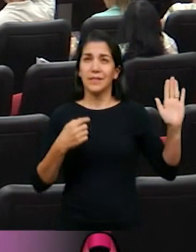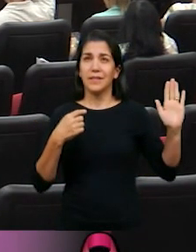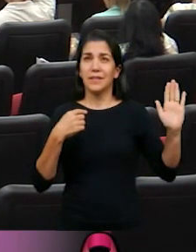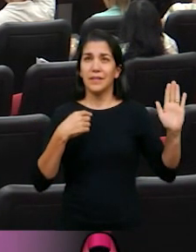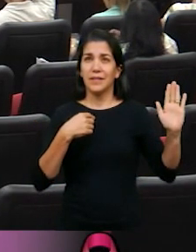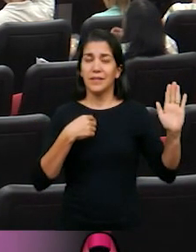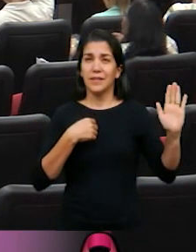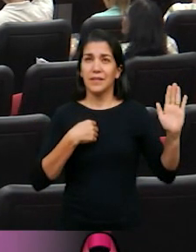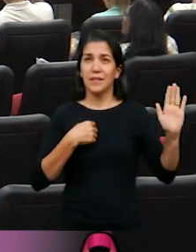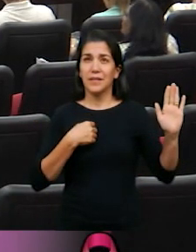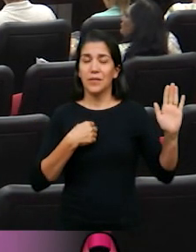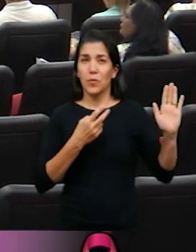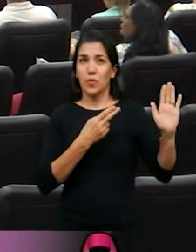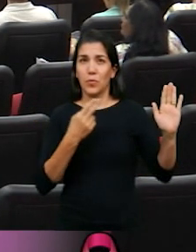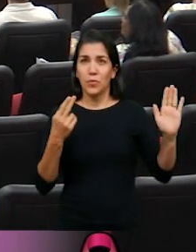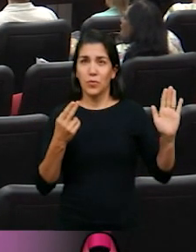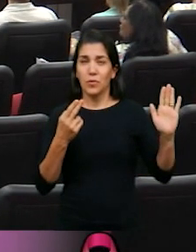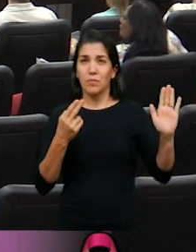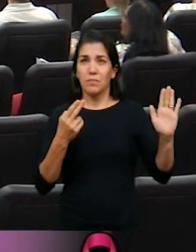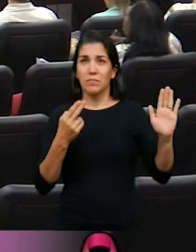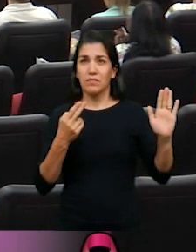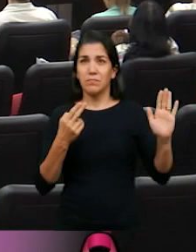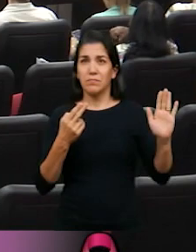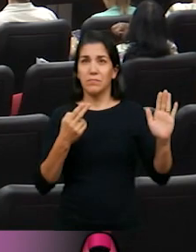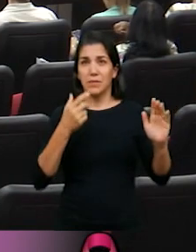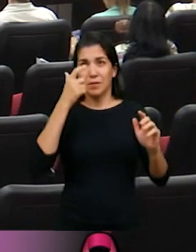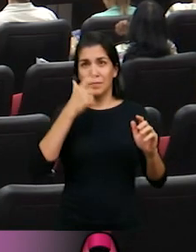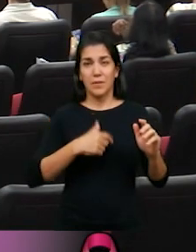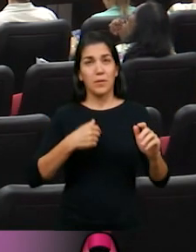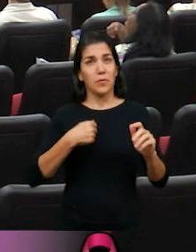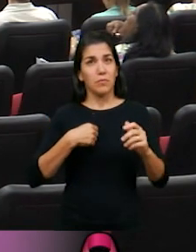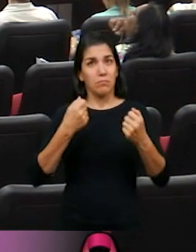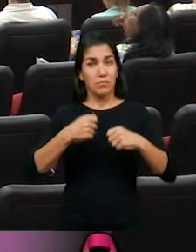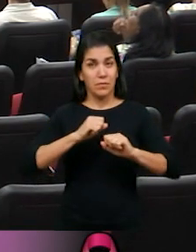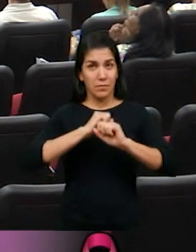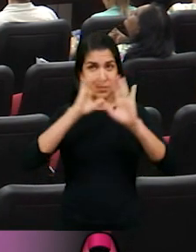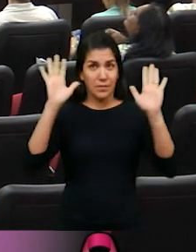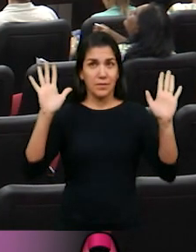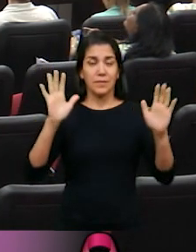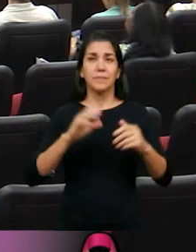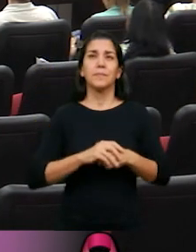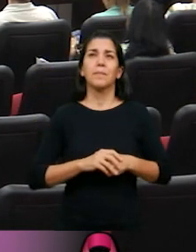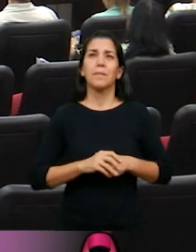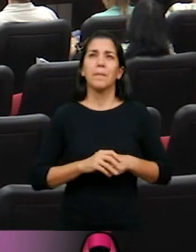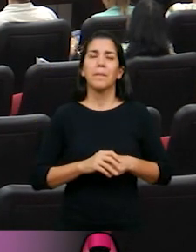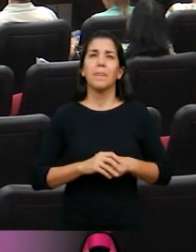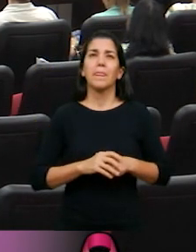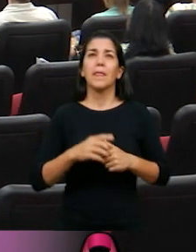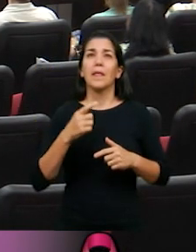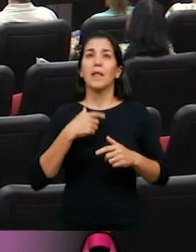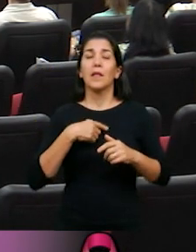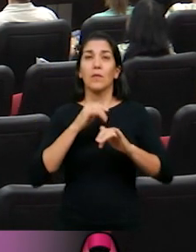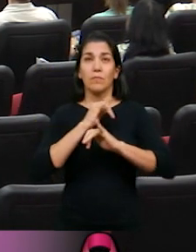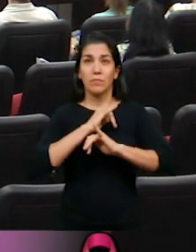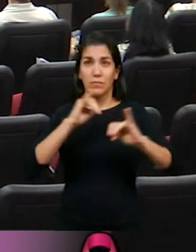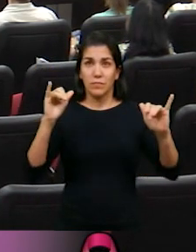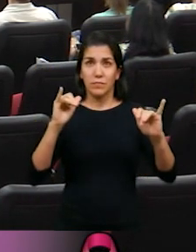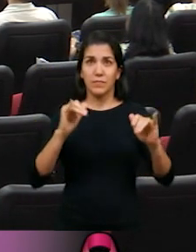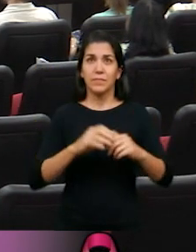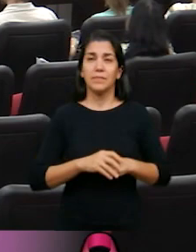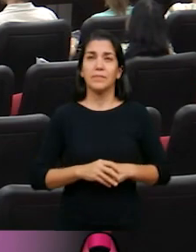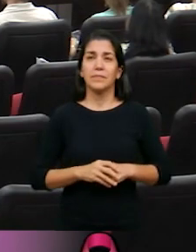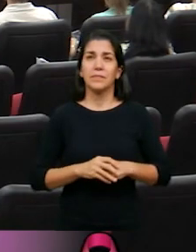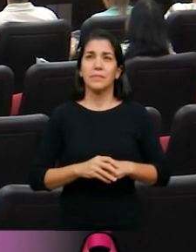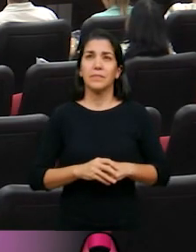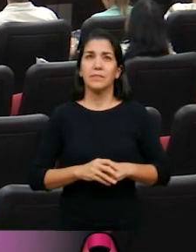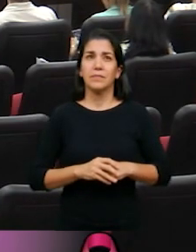feito um questionamento com relação à minha conduta, eu preciso esclarecer. O que eu disse foi... Eu não sei